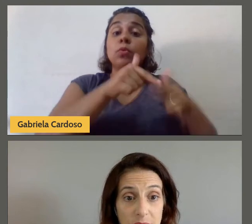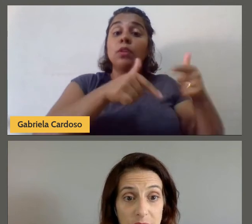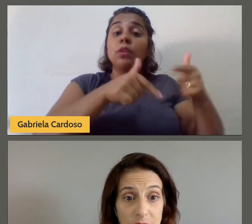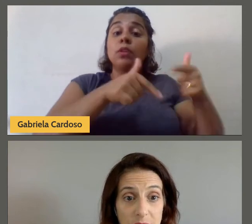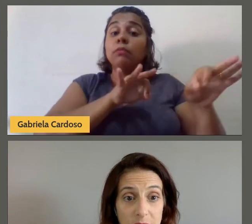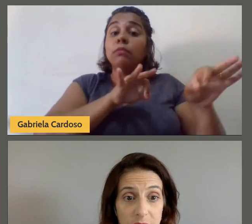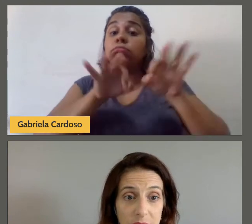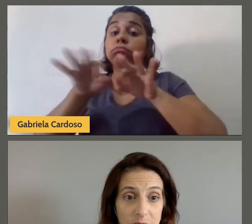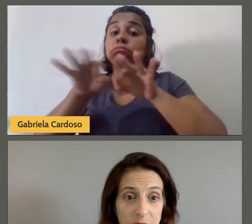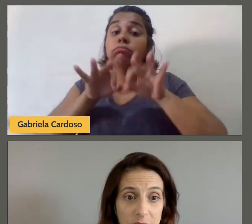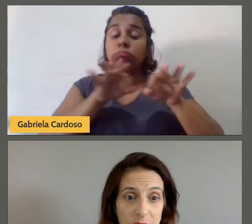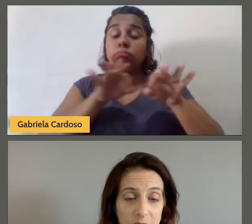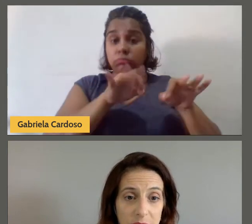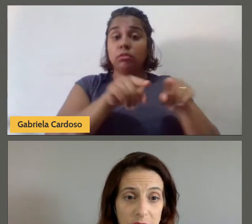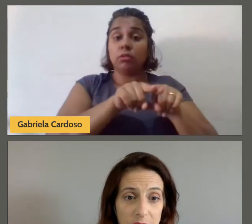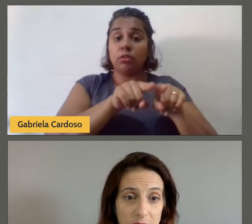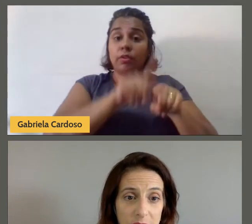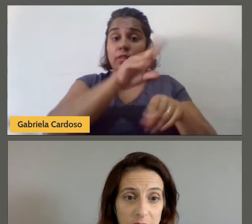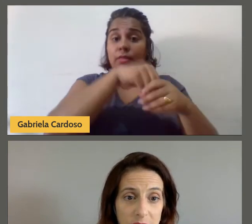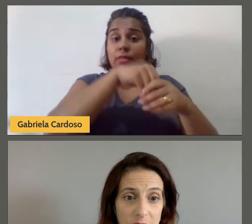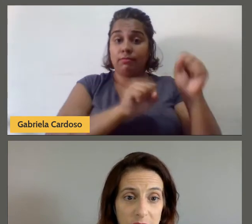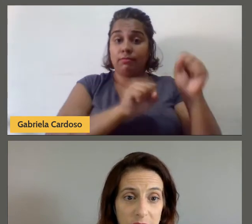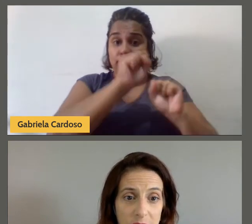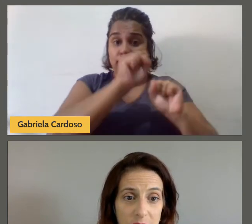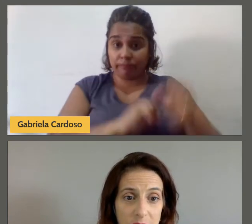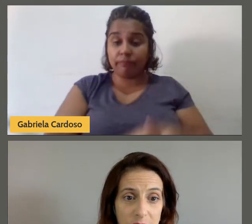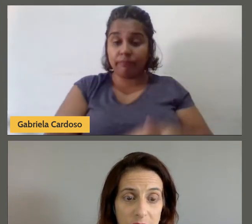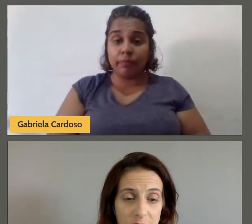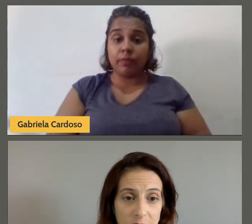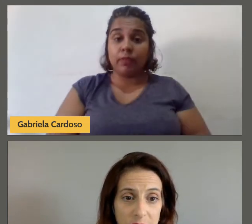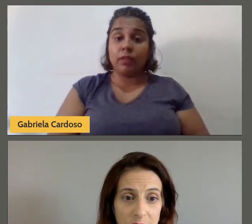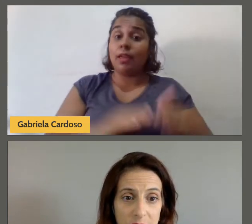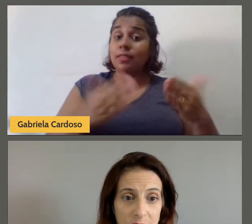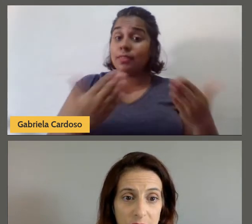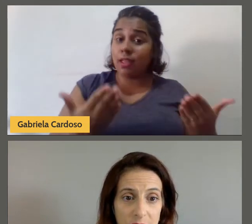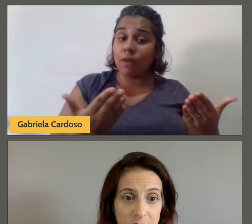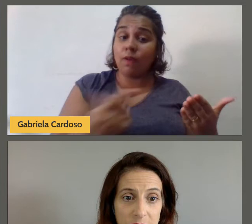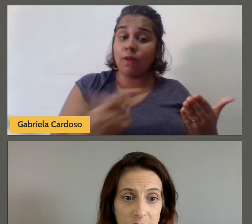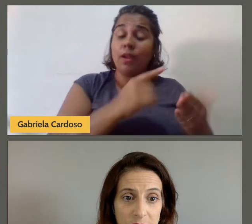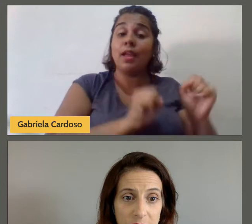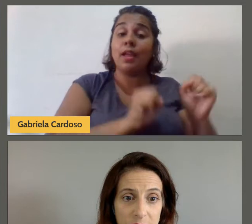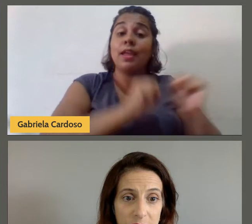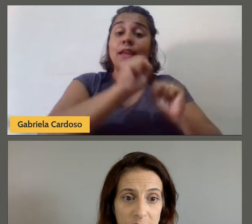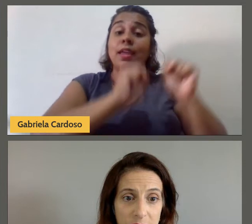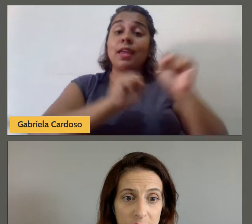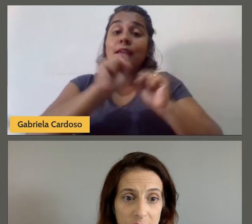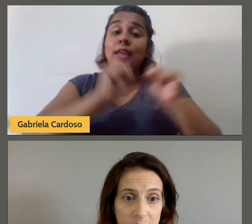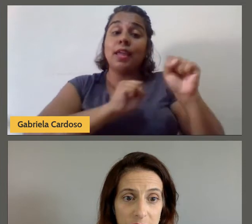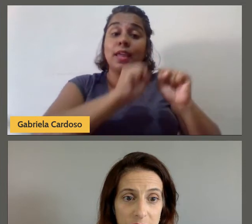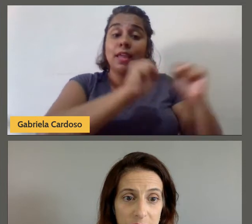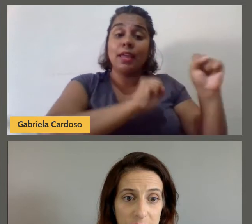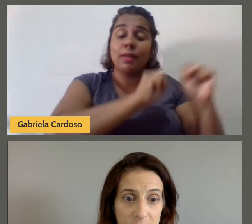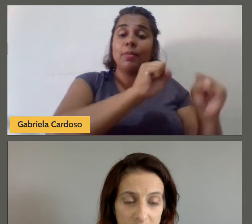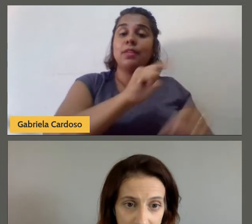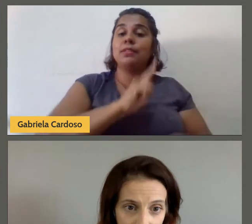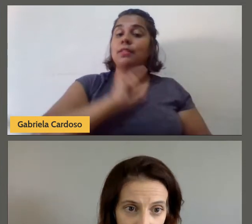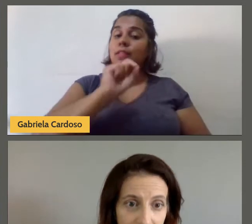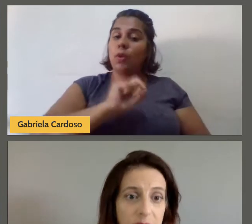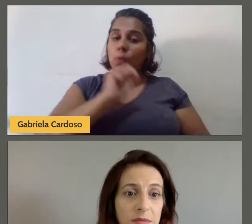pontos que é legal falar, assim, é que enquanto organização, a gente vem trabalhando muito com o que a gente chama de empreendedorismo cultural,